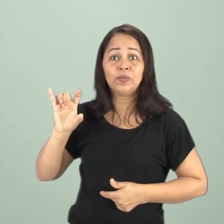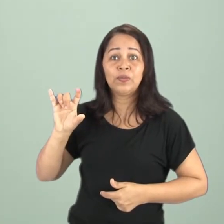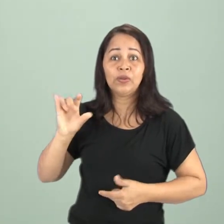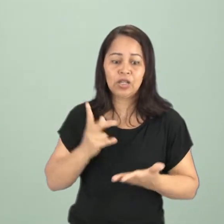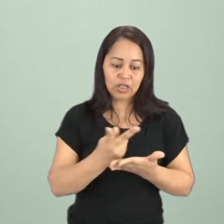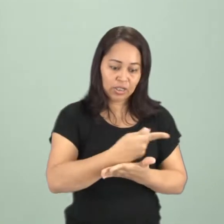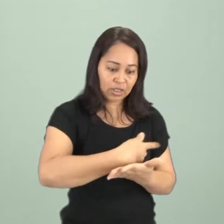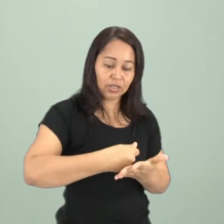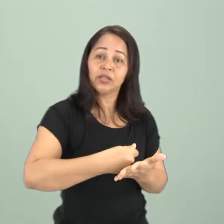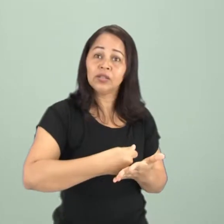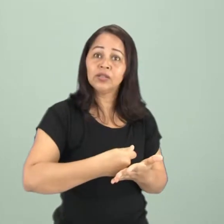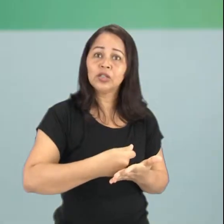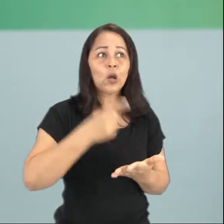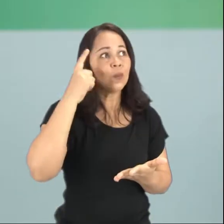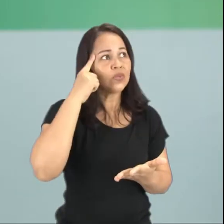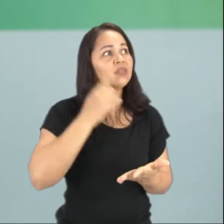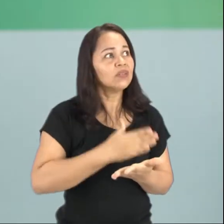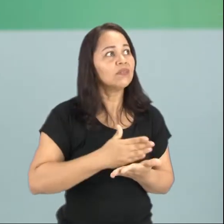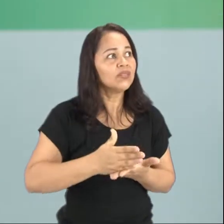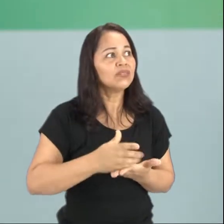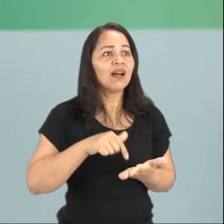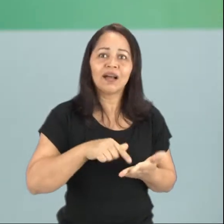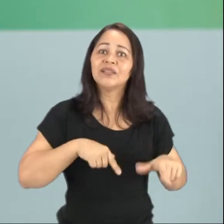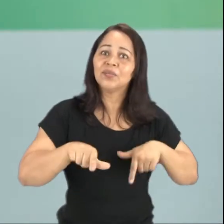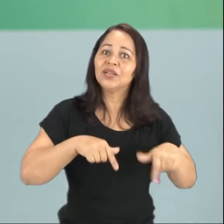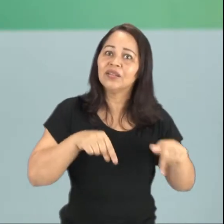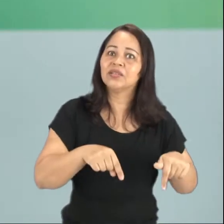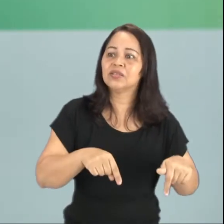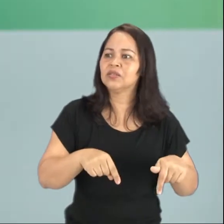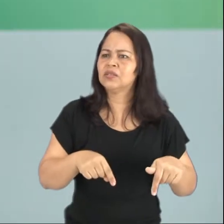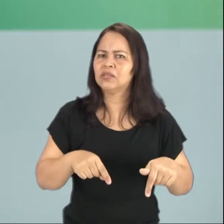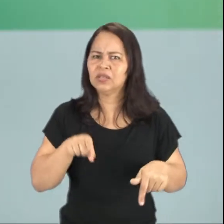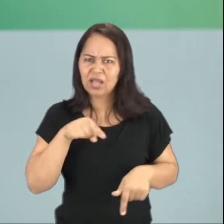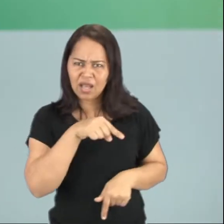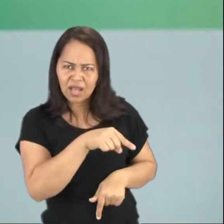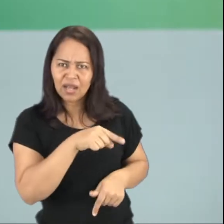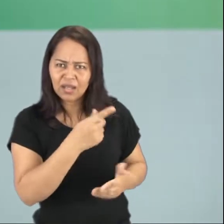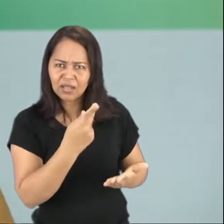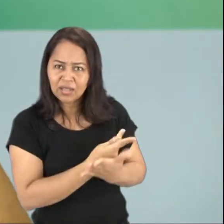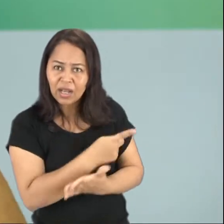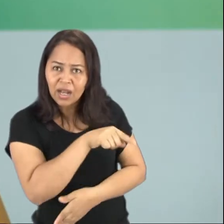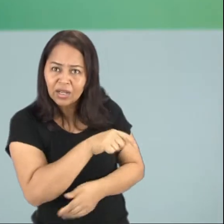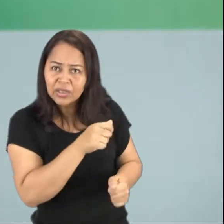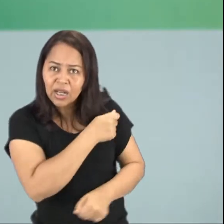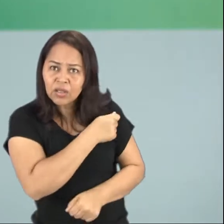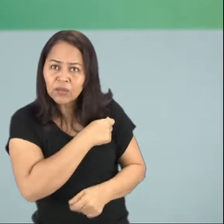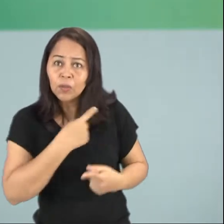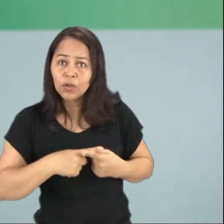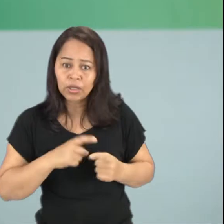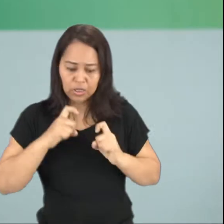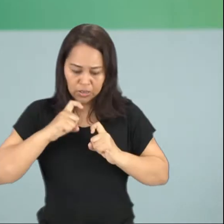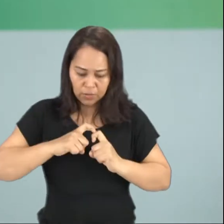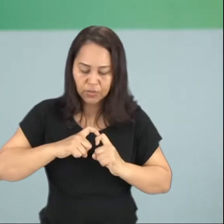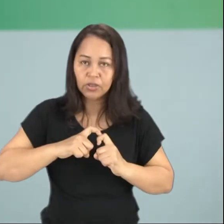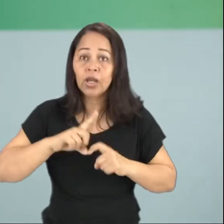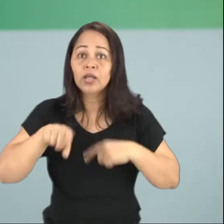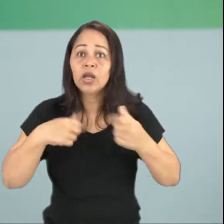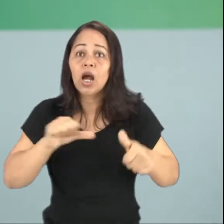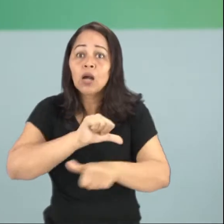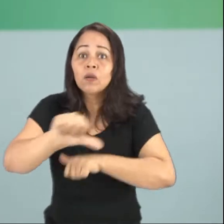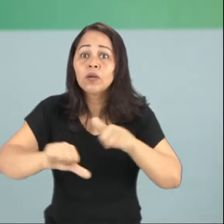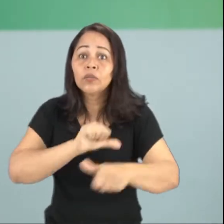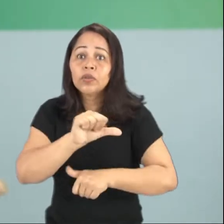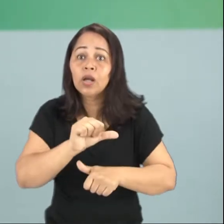em trabalhar com isso. Ela está errada? Ela não está errada. Por quê? Porque ela começou a se identificar com coisas novas